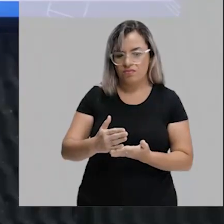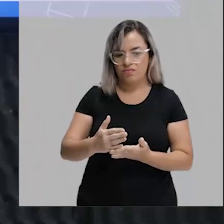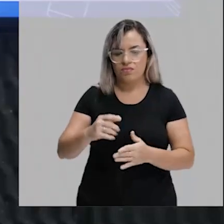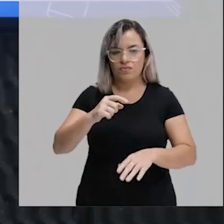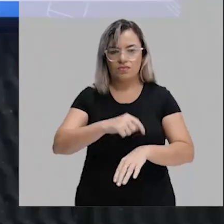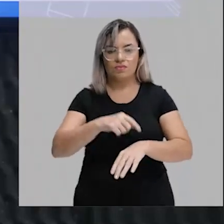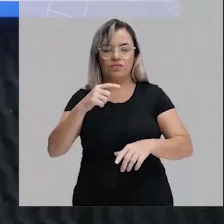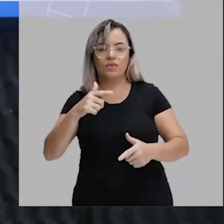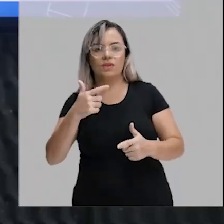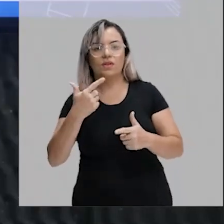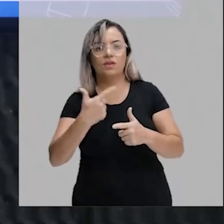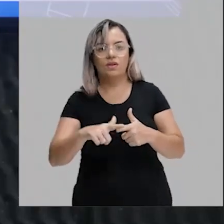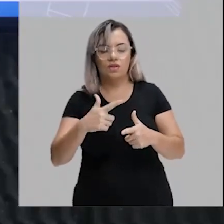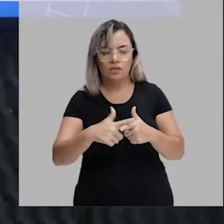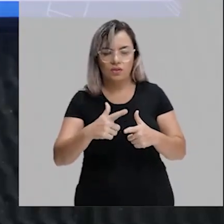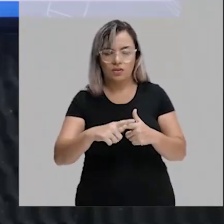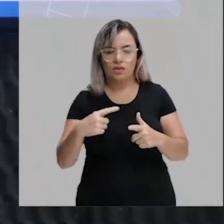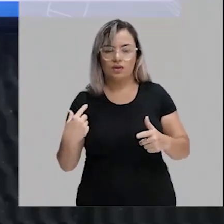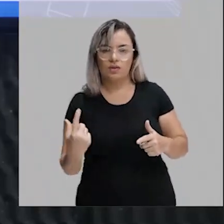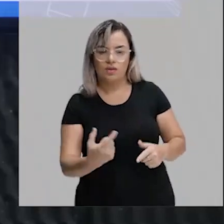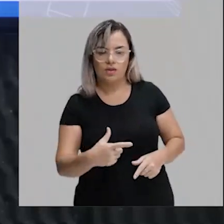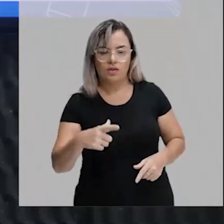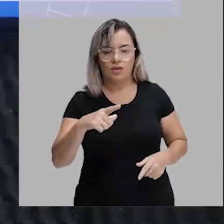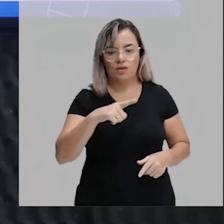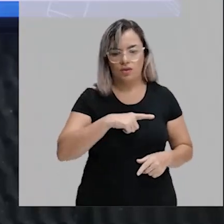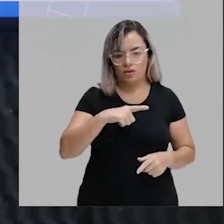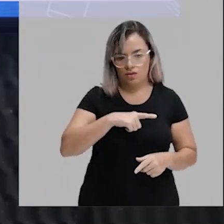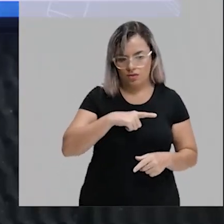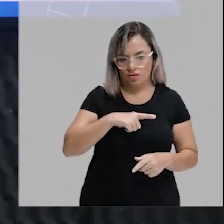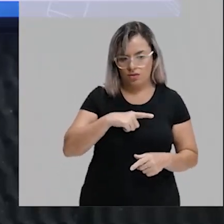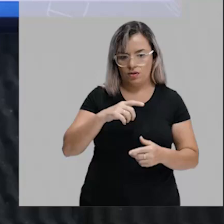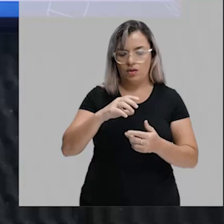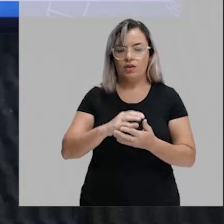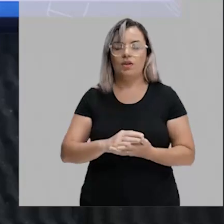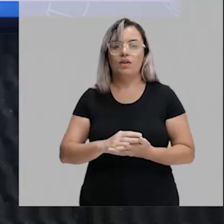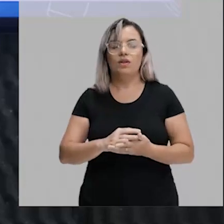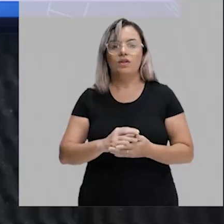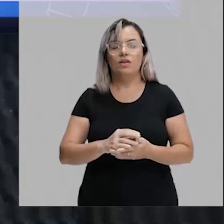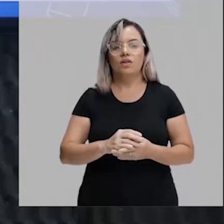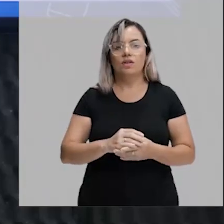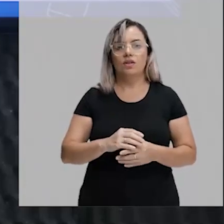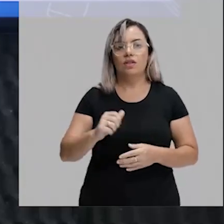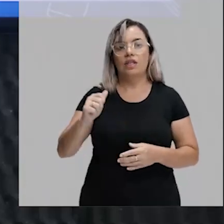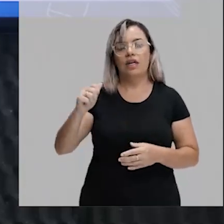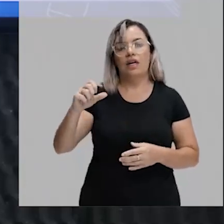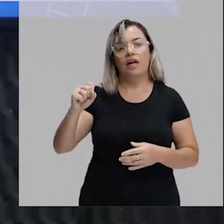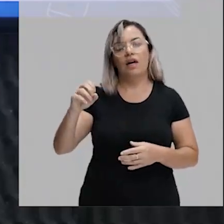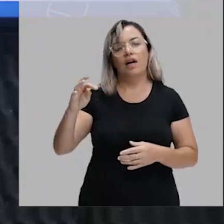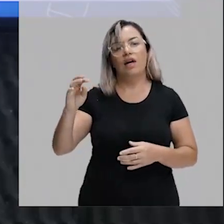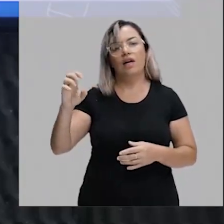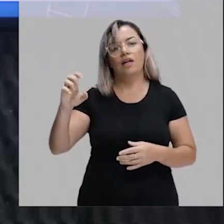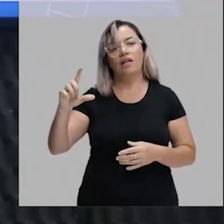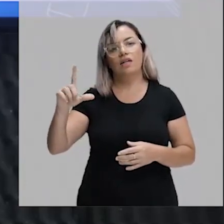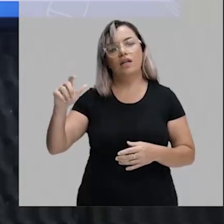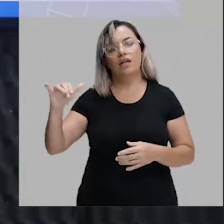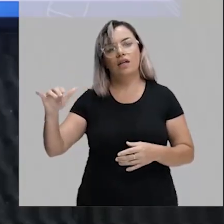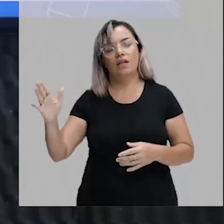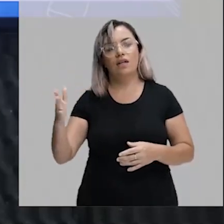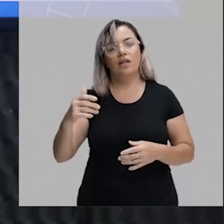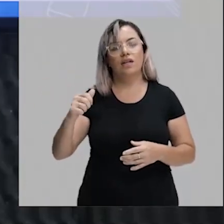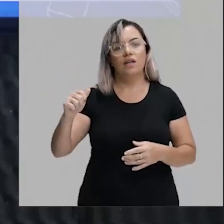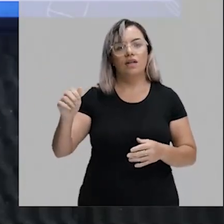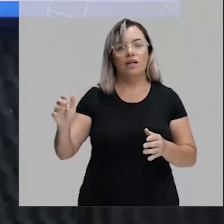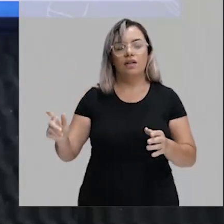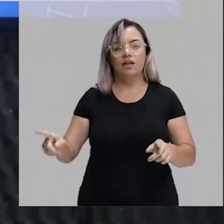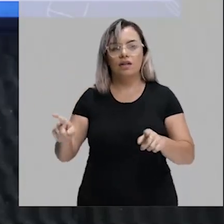nós teremos, e a união de Castela e Aragão, e os conflitos ali da Guerra da Reconquista, entre cristãos